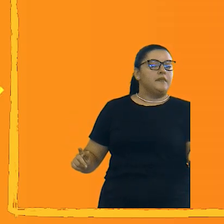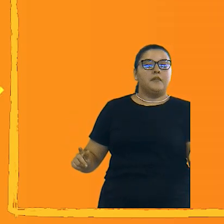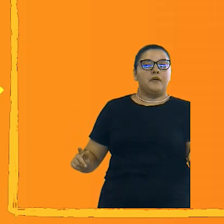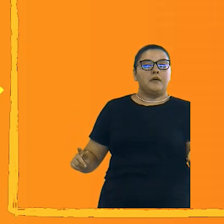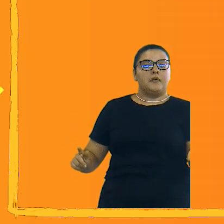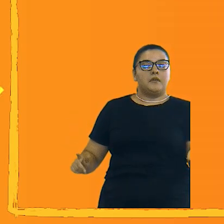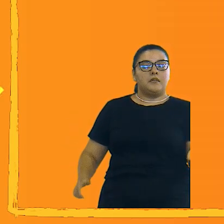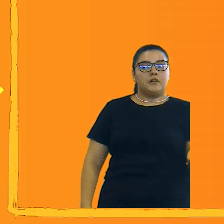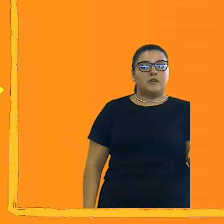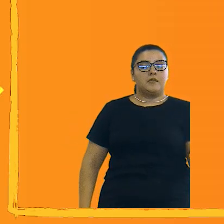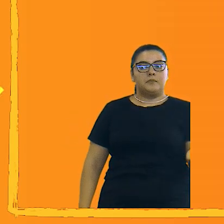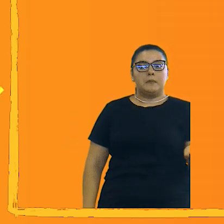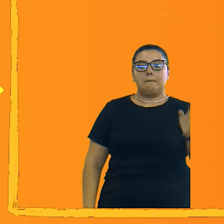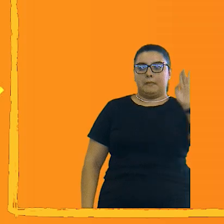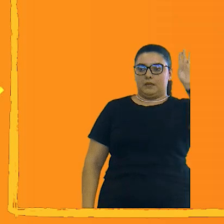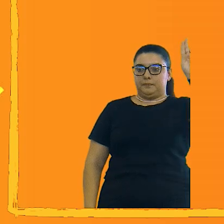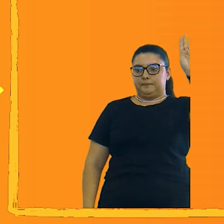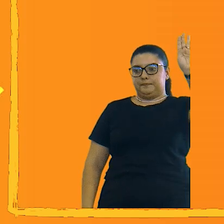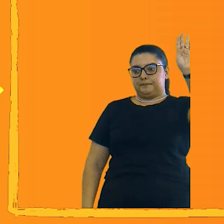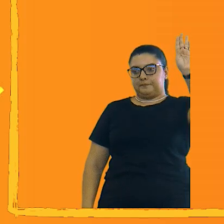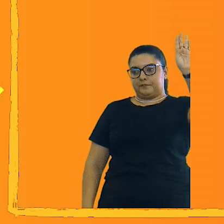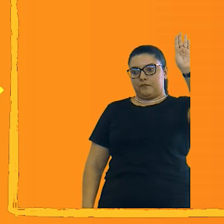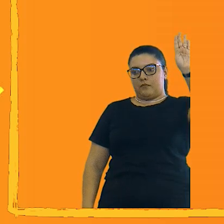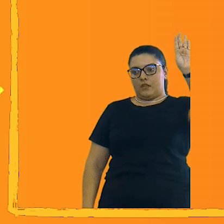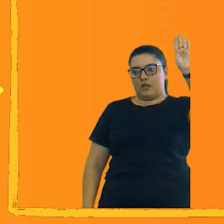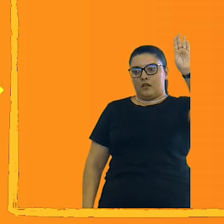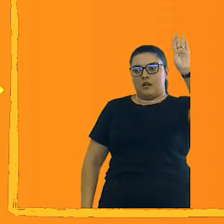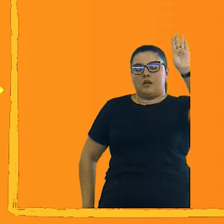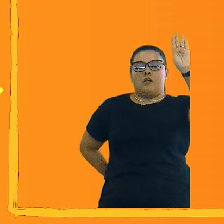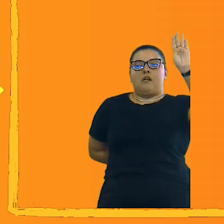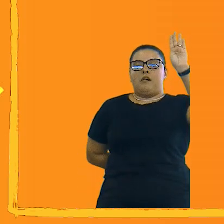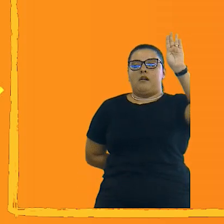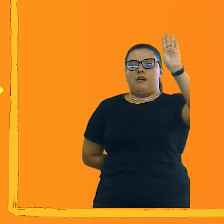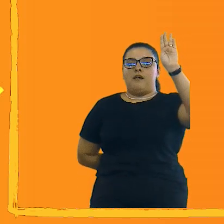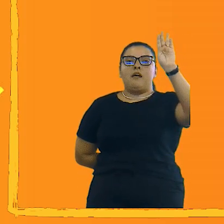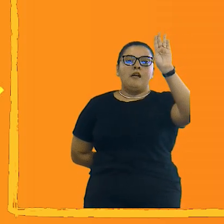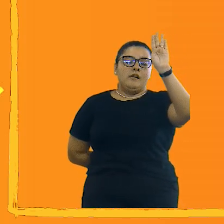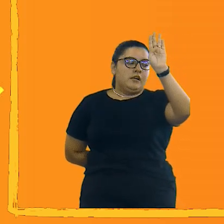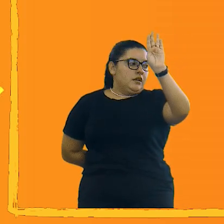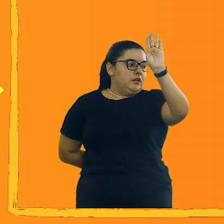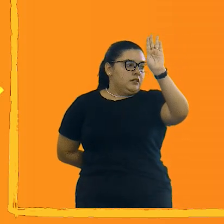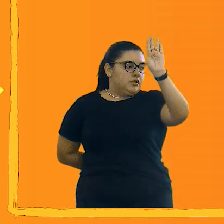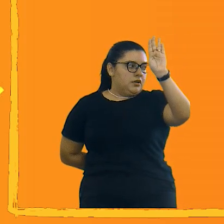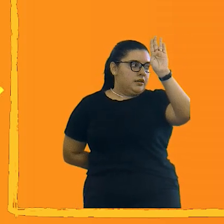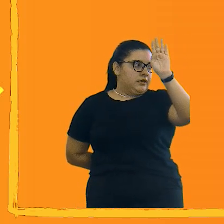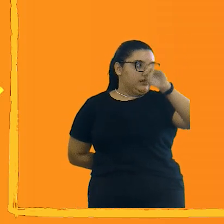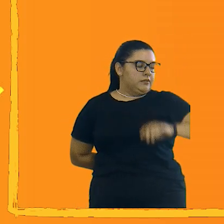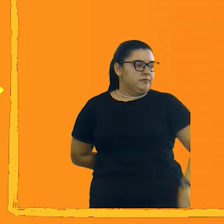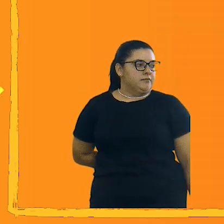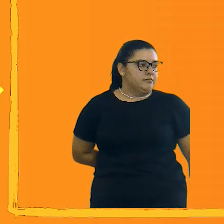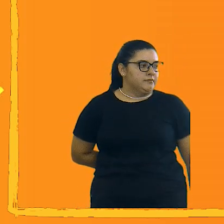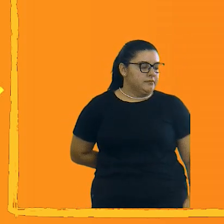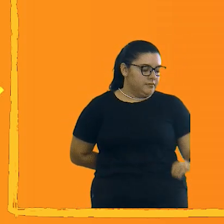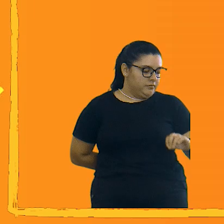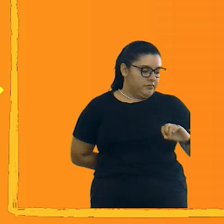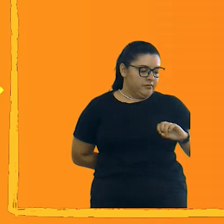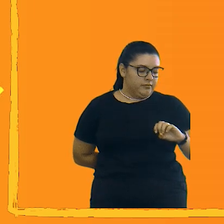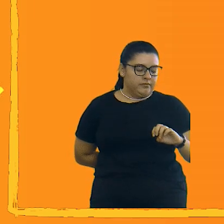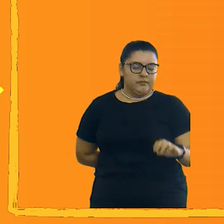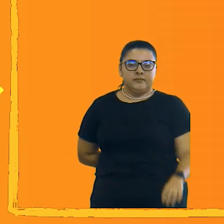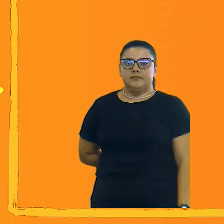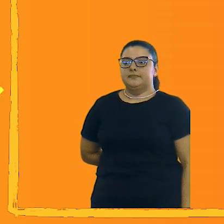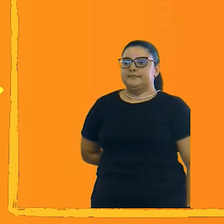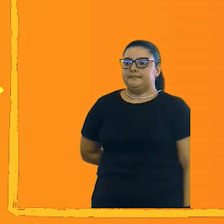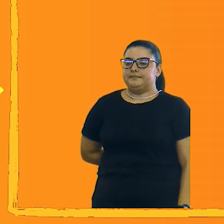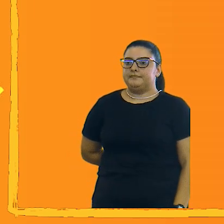letra D de bola ml por minuto vezes kilog galera Isso aqui